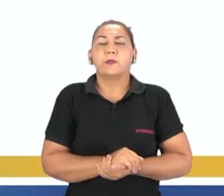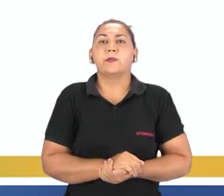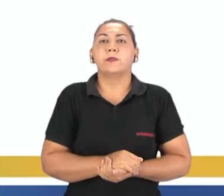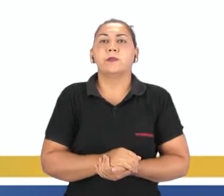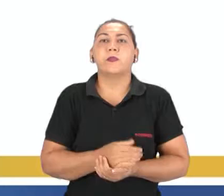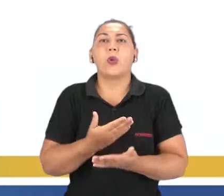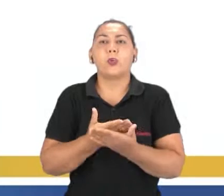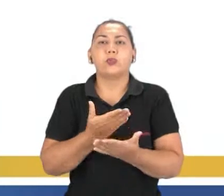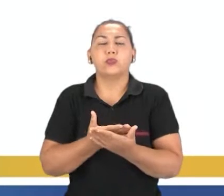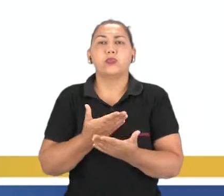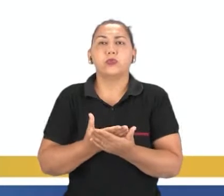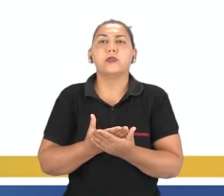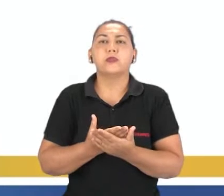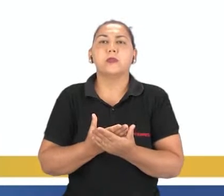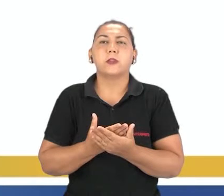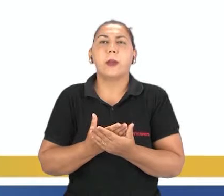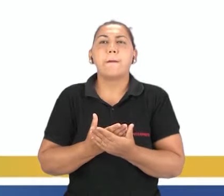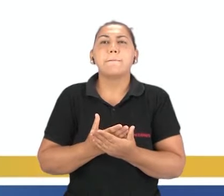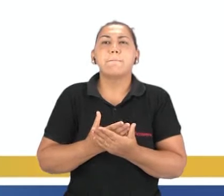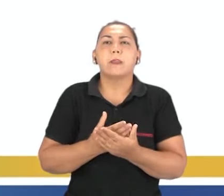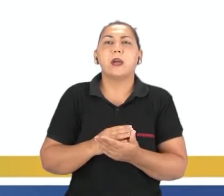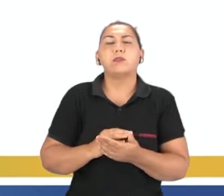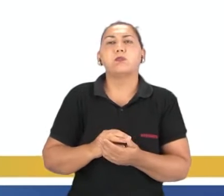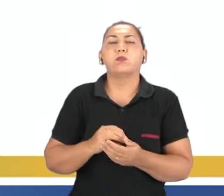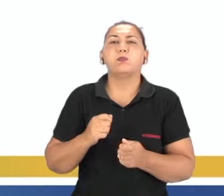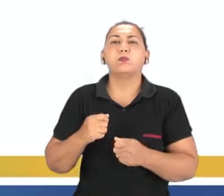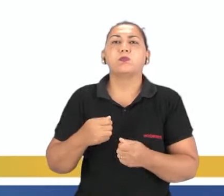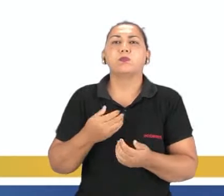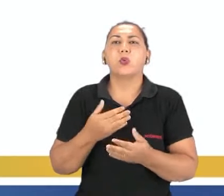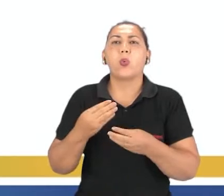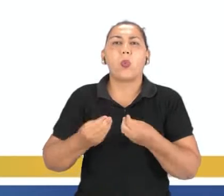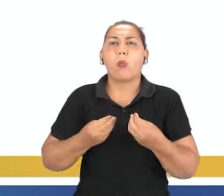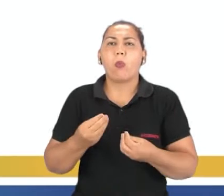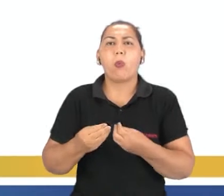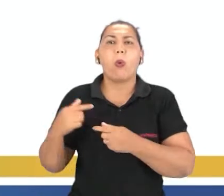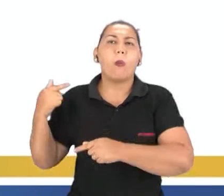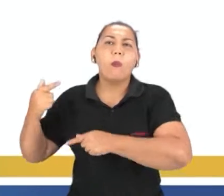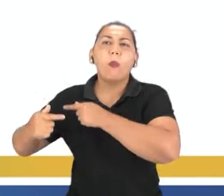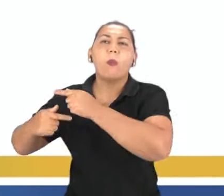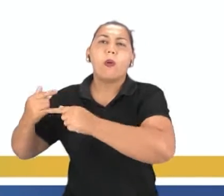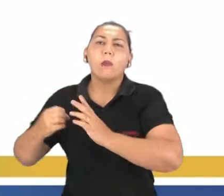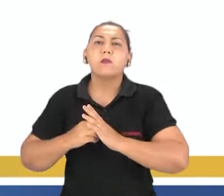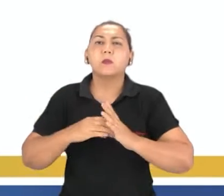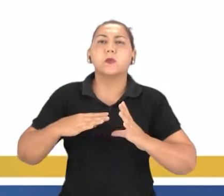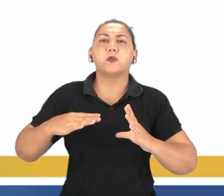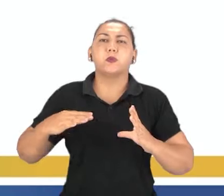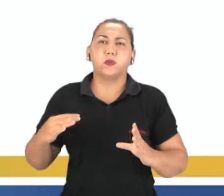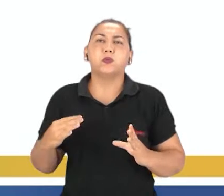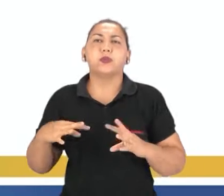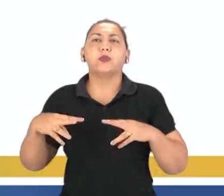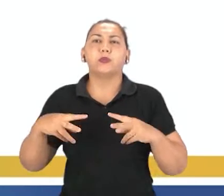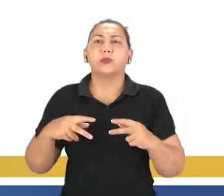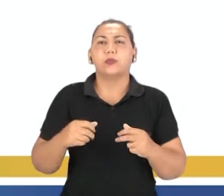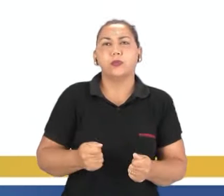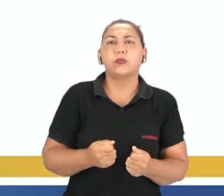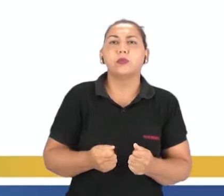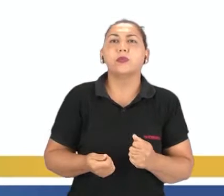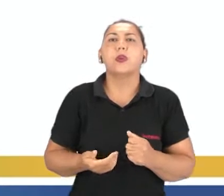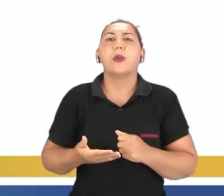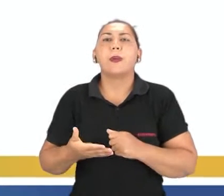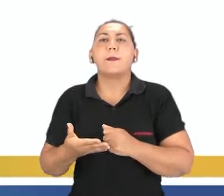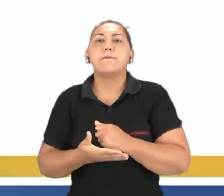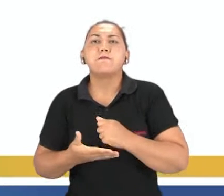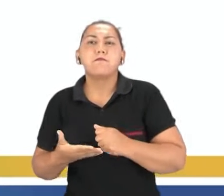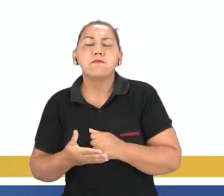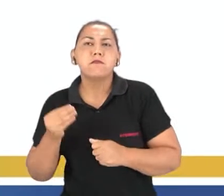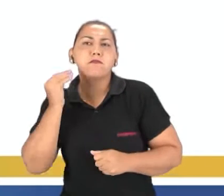hereditariedade, buscando entender como que as características elas são passadas de uma geração para outra. Tudo isso foi baseado através